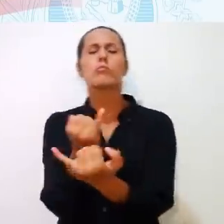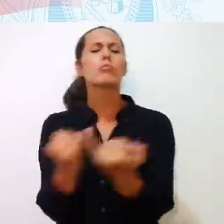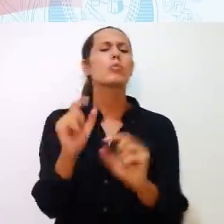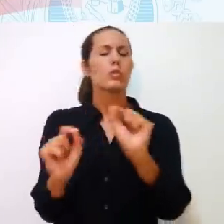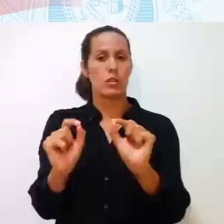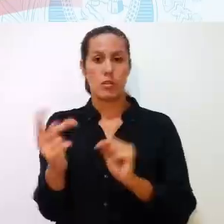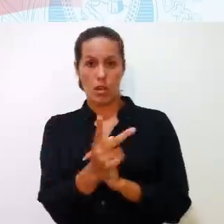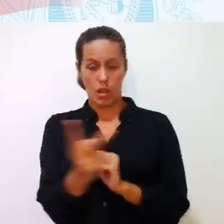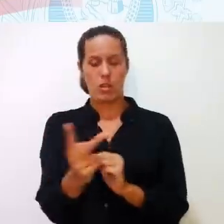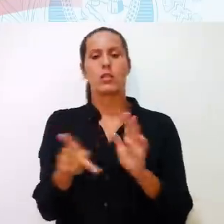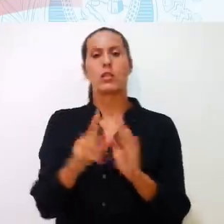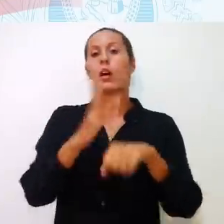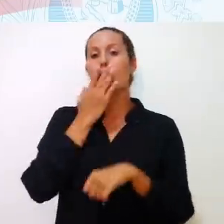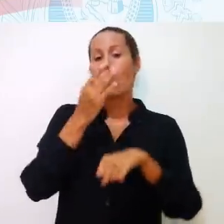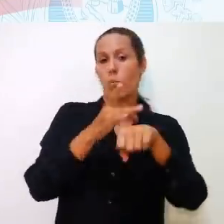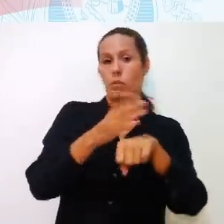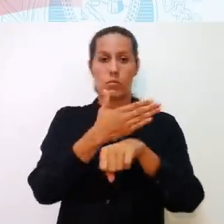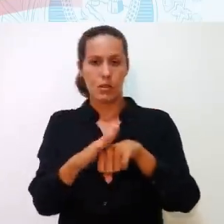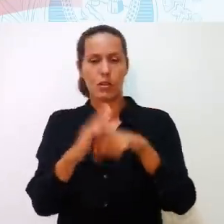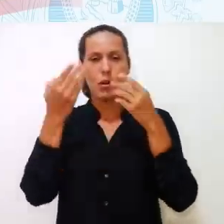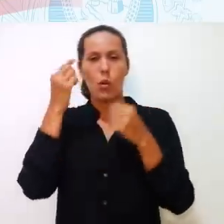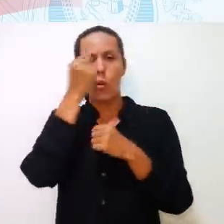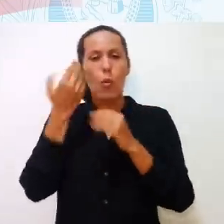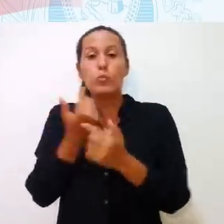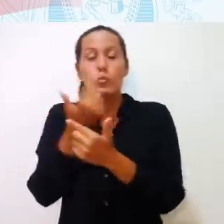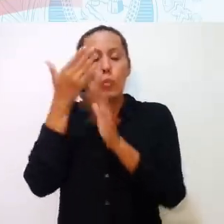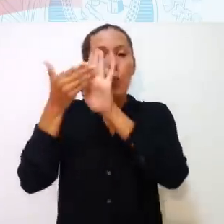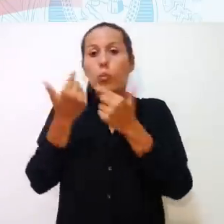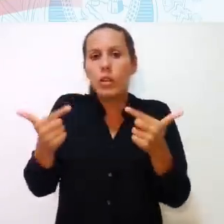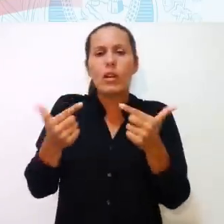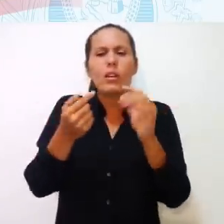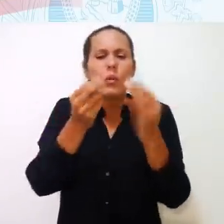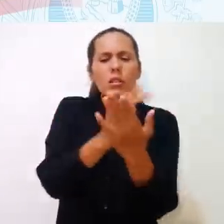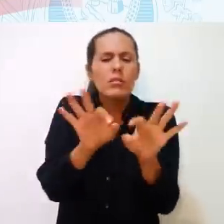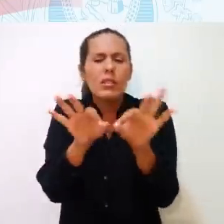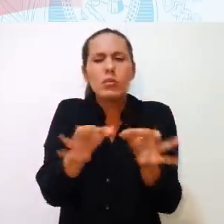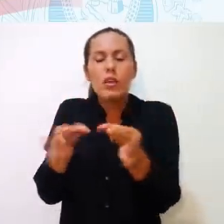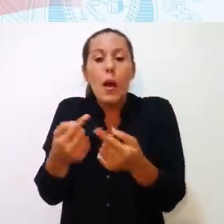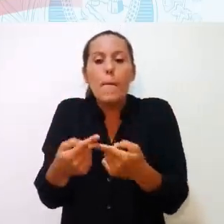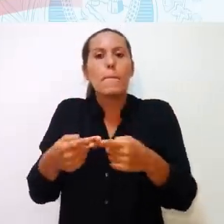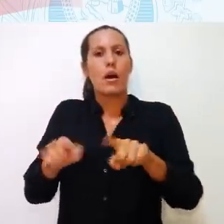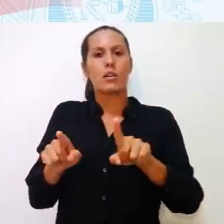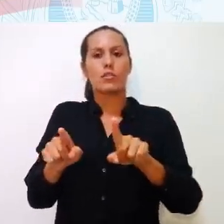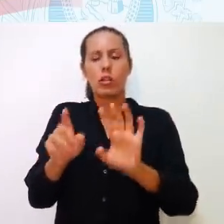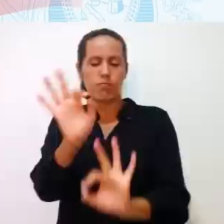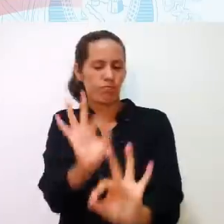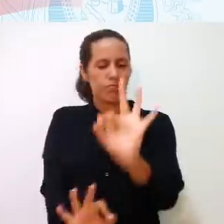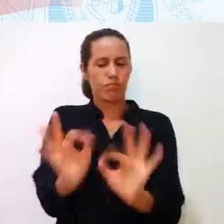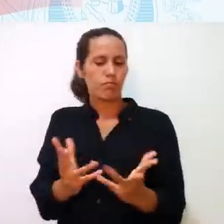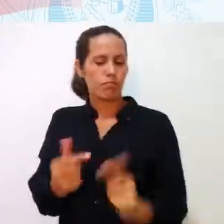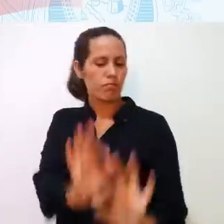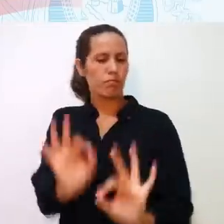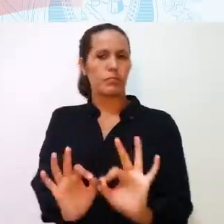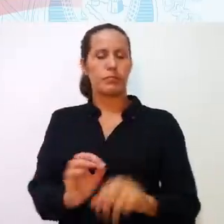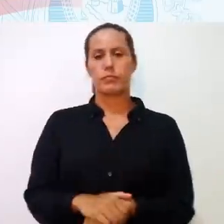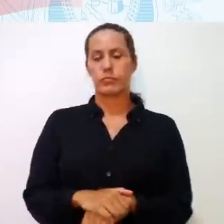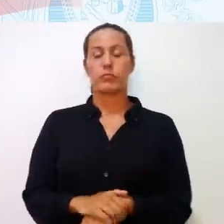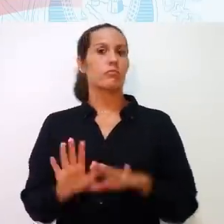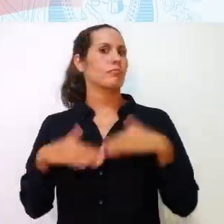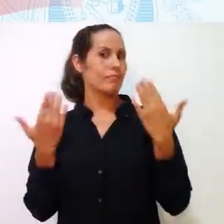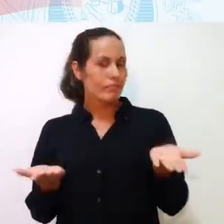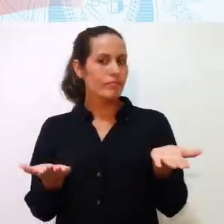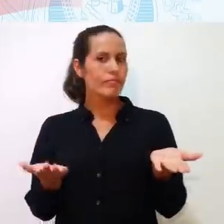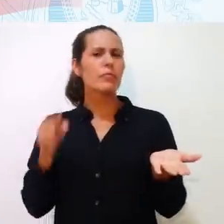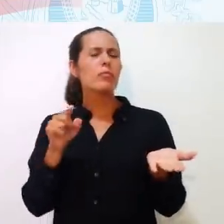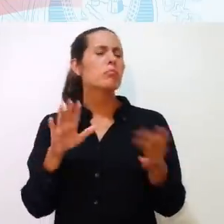são desenhos em preto e branco, sem olhos e com traços muito simples, mas muito bem elaborados.